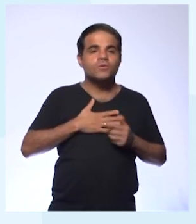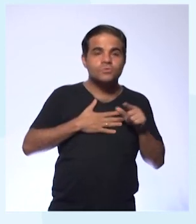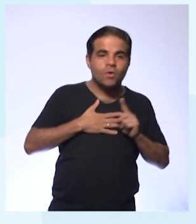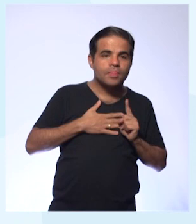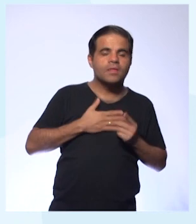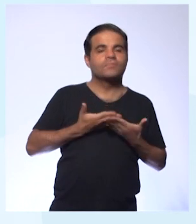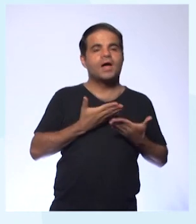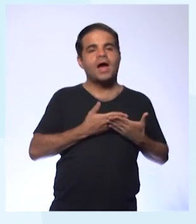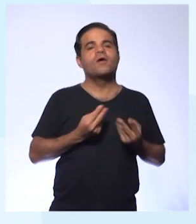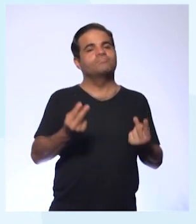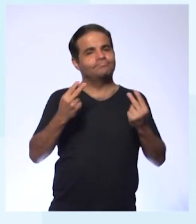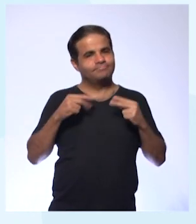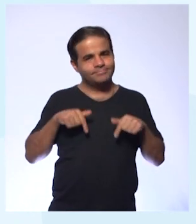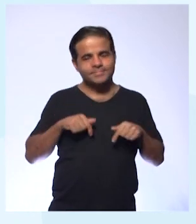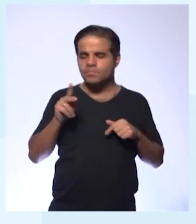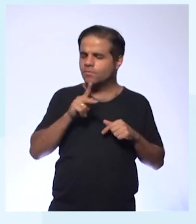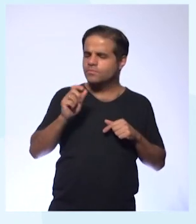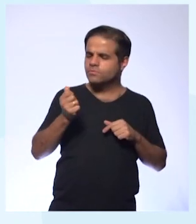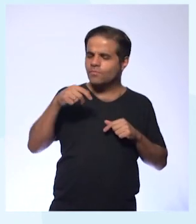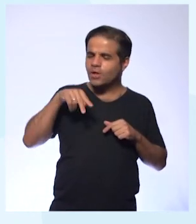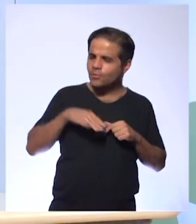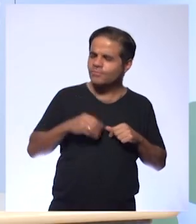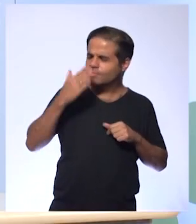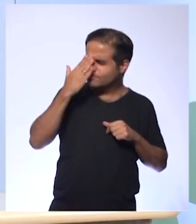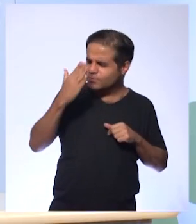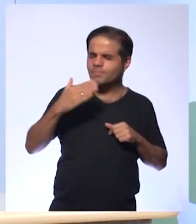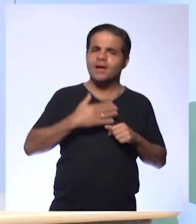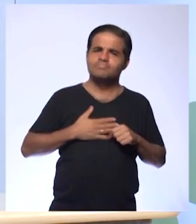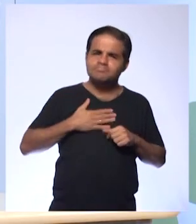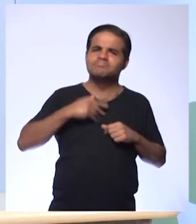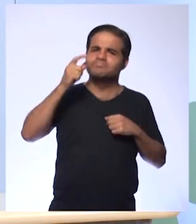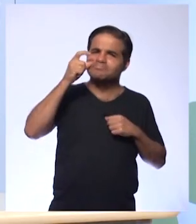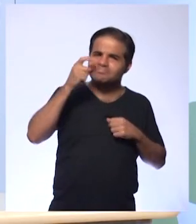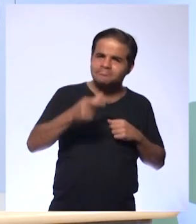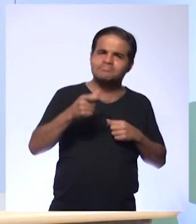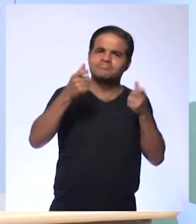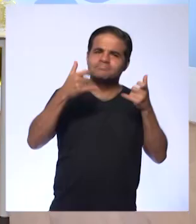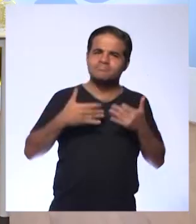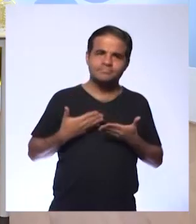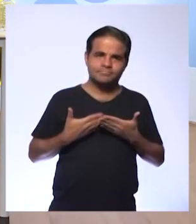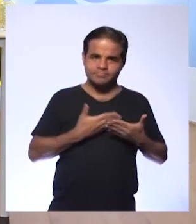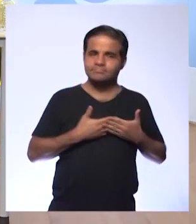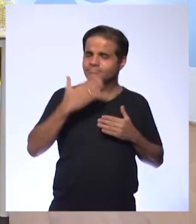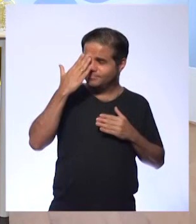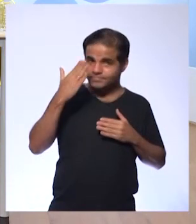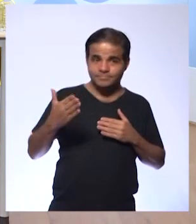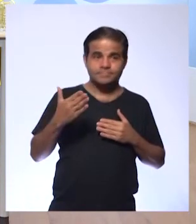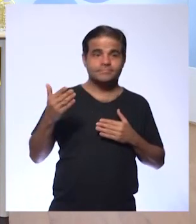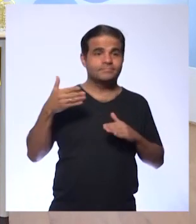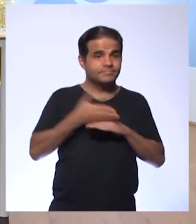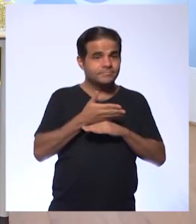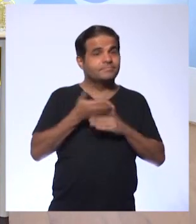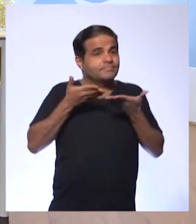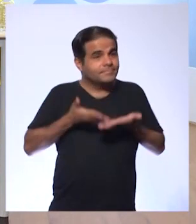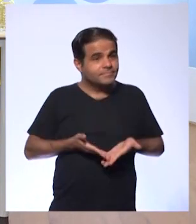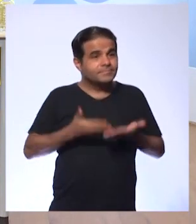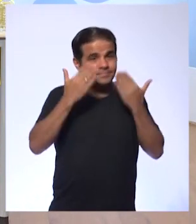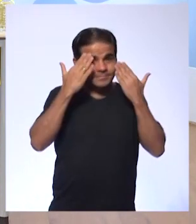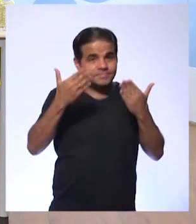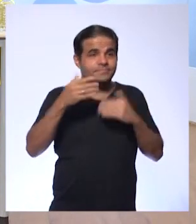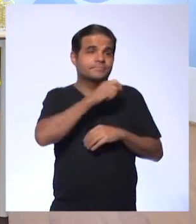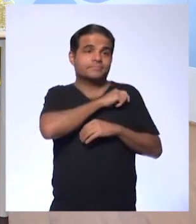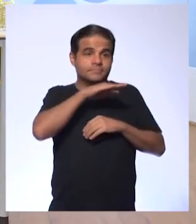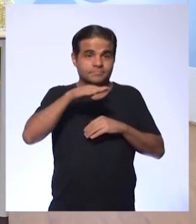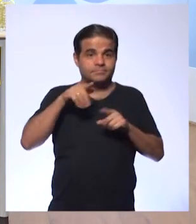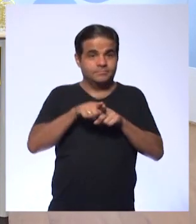de assistir. Professor Antônio, muitíssimo obrigado pela aula, muito interessante. Eu que agradeço, Luiz, obrigado pela participação, obrigado aos alunos